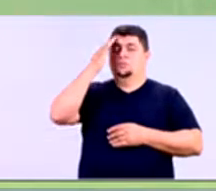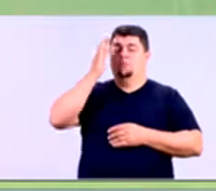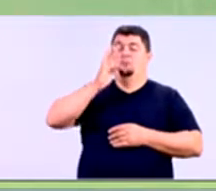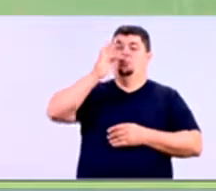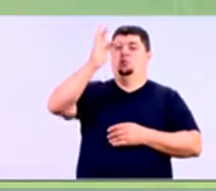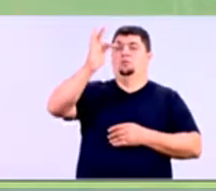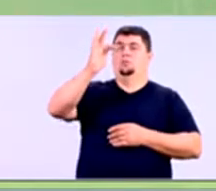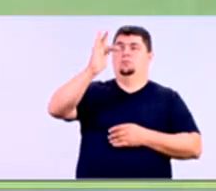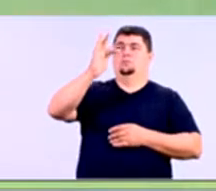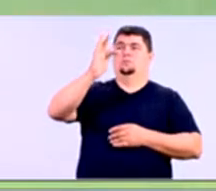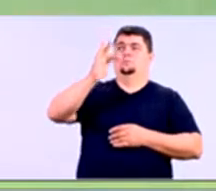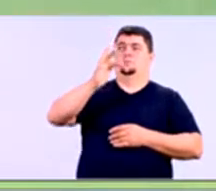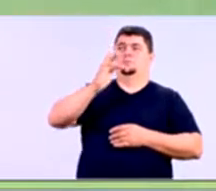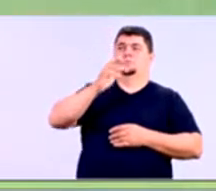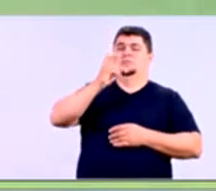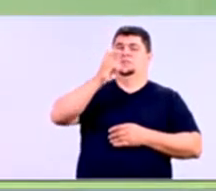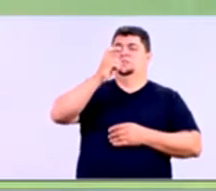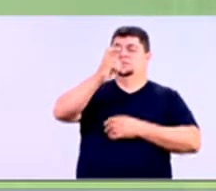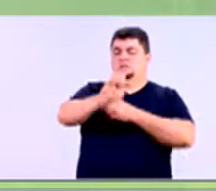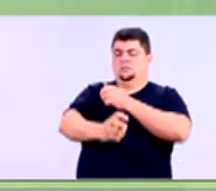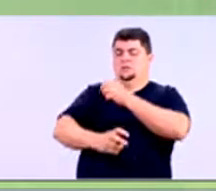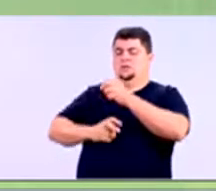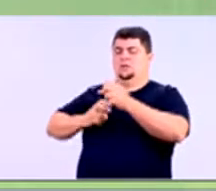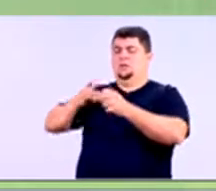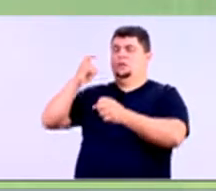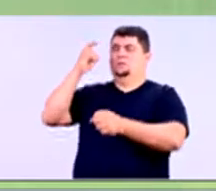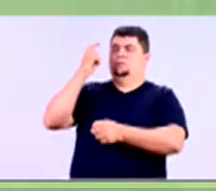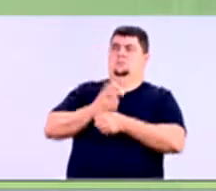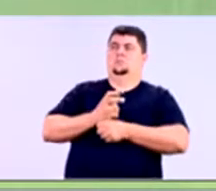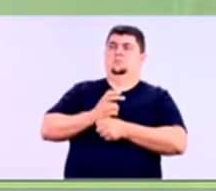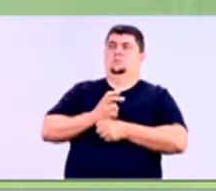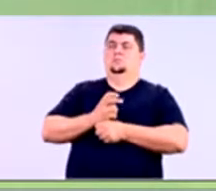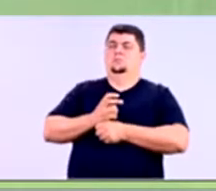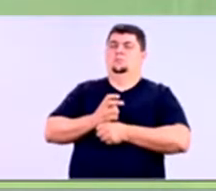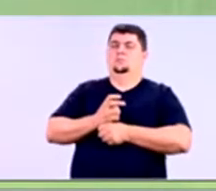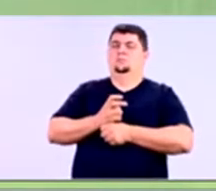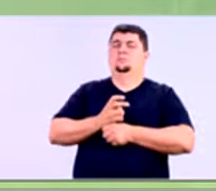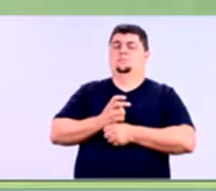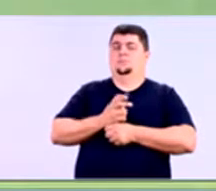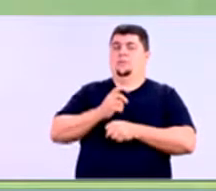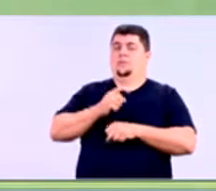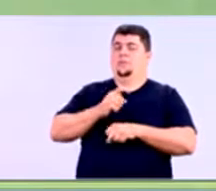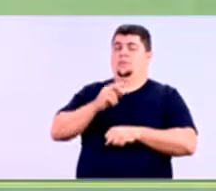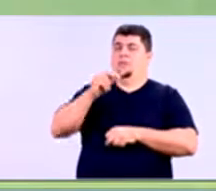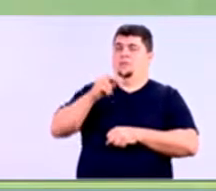futuro. Durante 5 anos. Então, tempo, 5 anos.